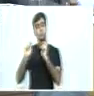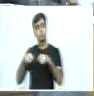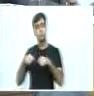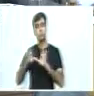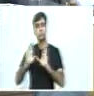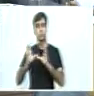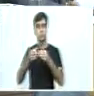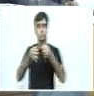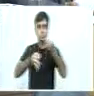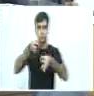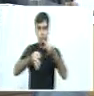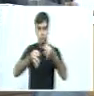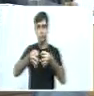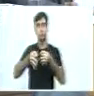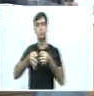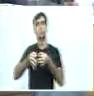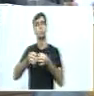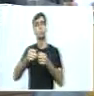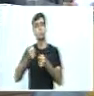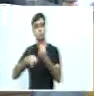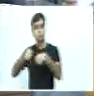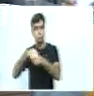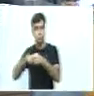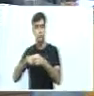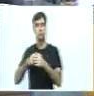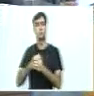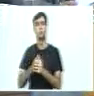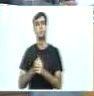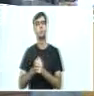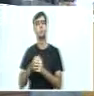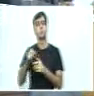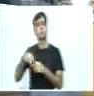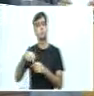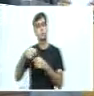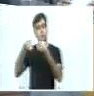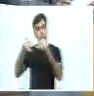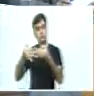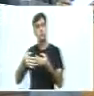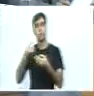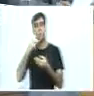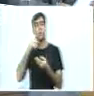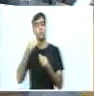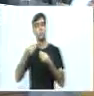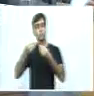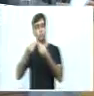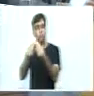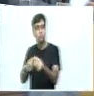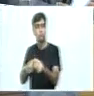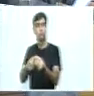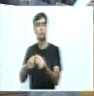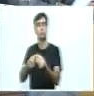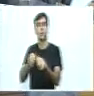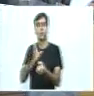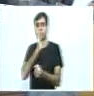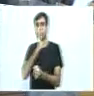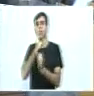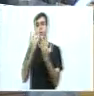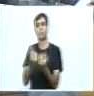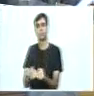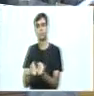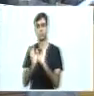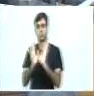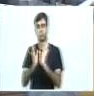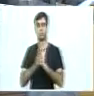Constituição, Justiça e Redação, Finanças e Orçamento resolve submeter ao plenário por não contrariar dispositivos